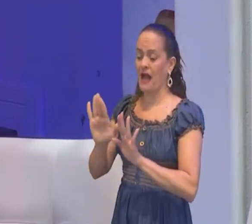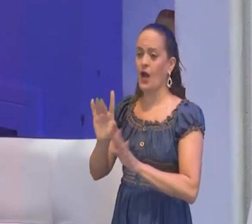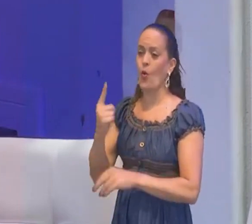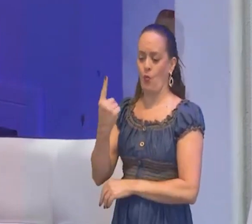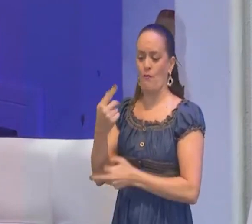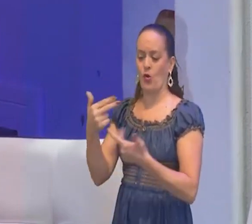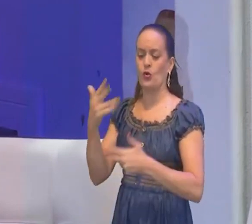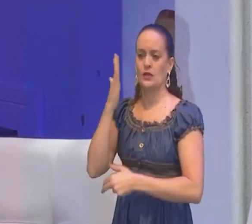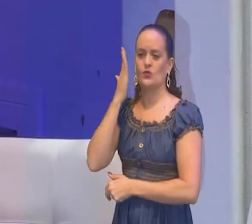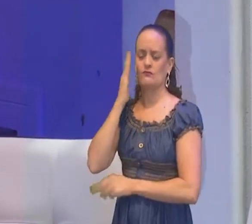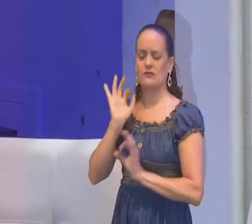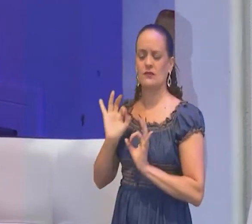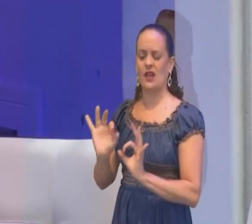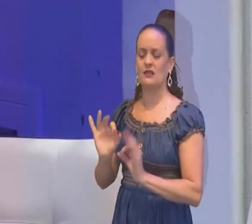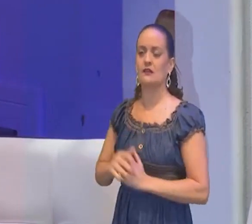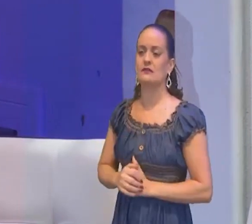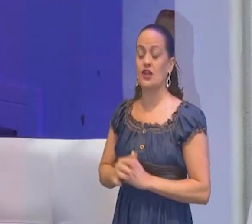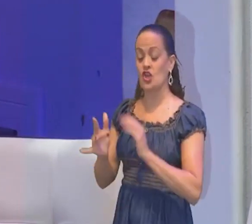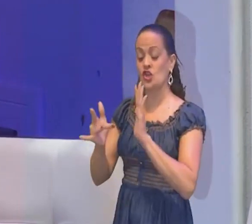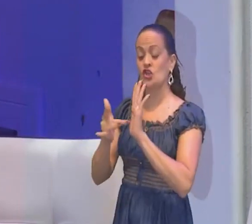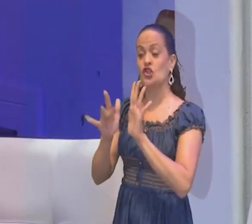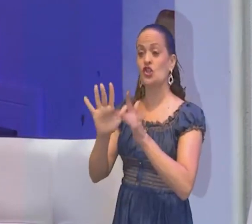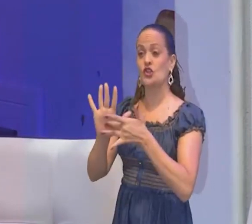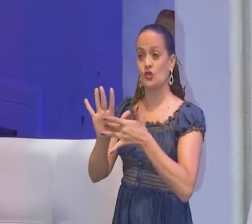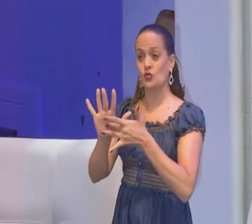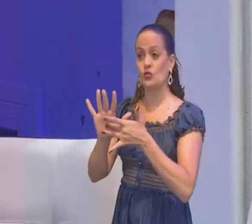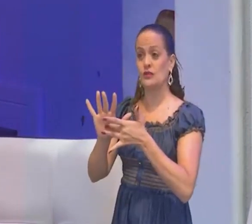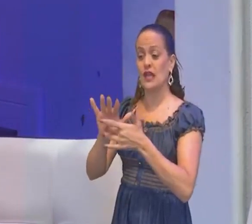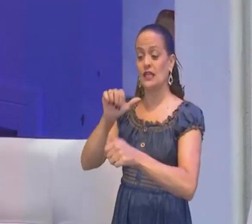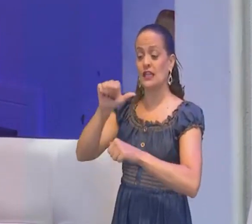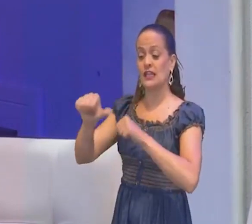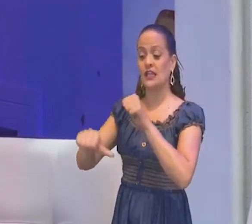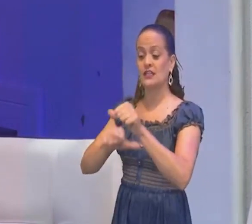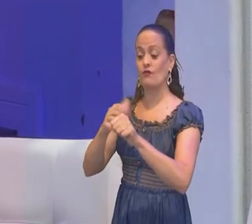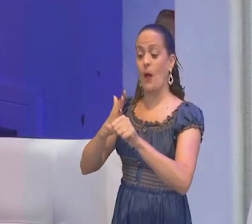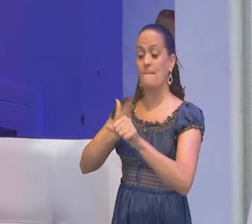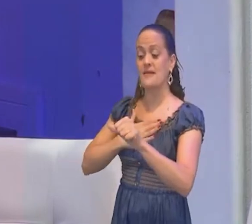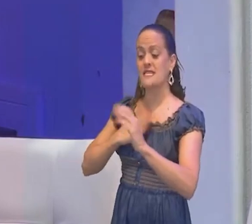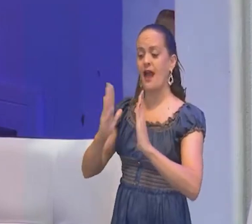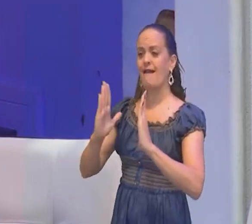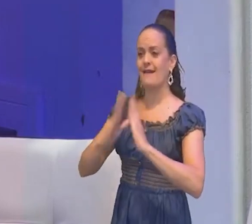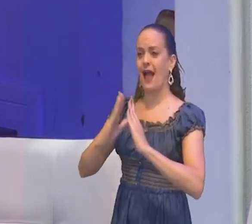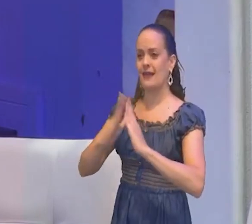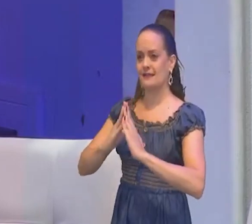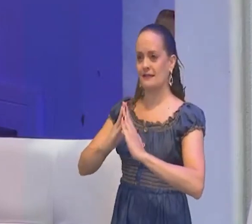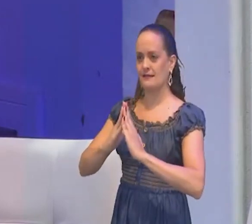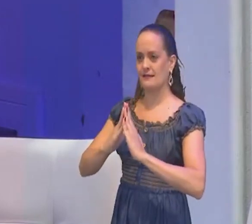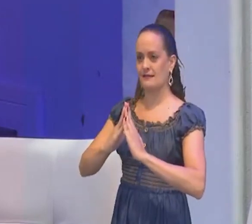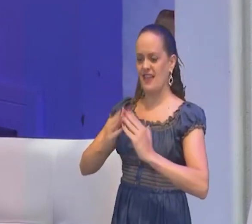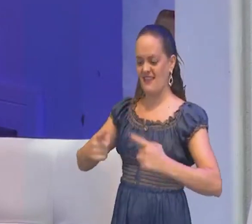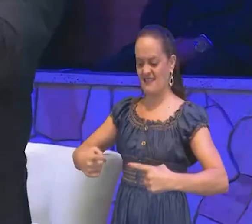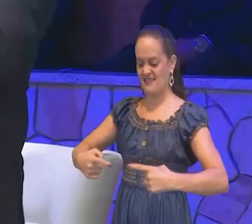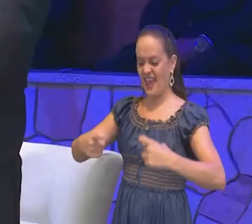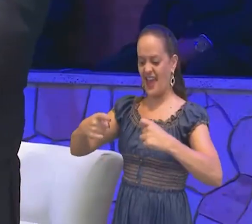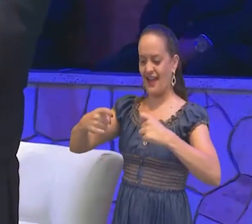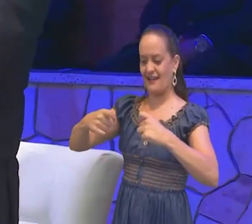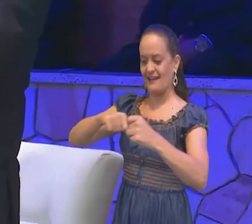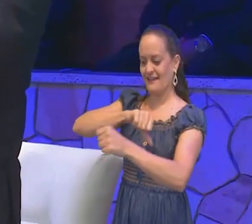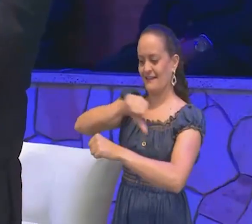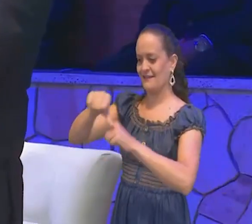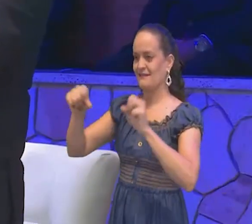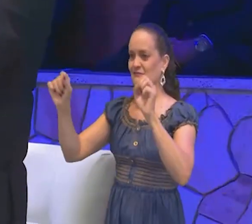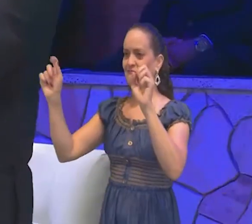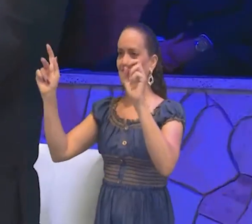sei: Jesus transformou a minha casa de um ambiente de guerra num ambiente de